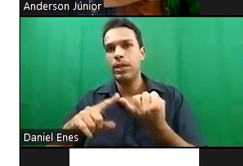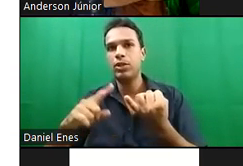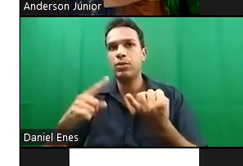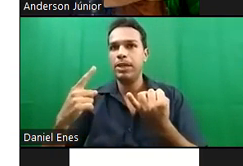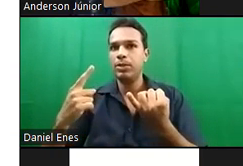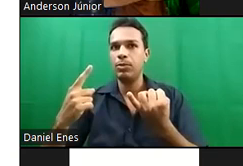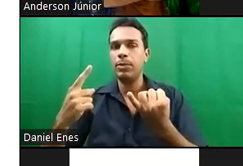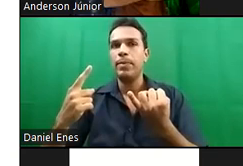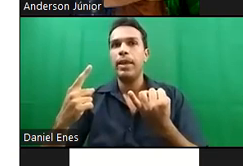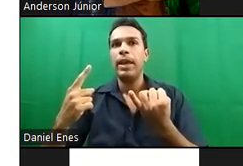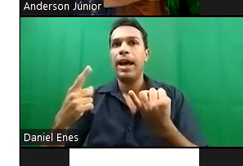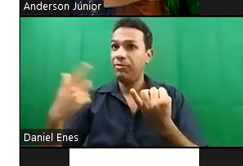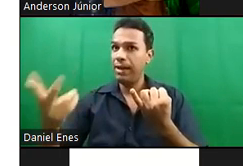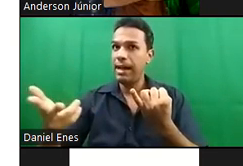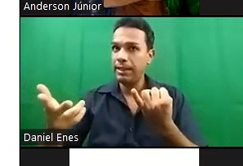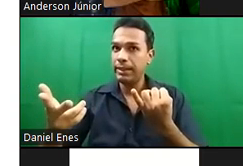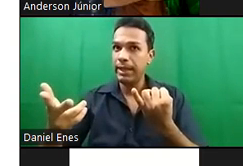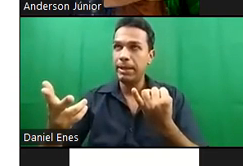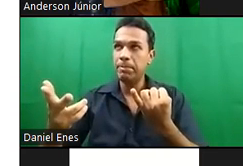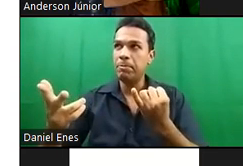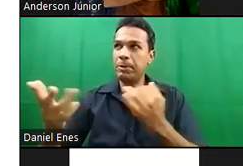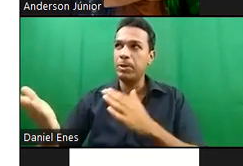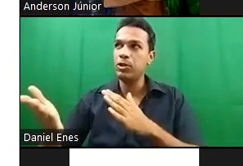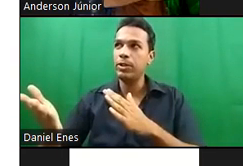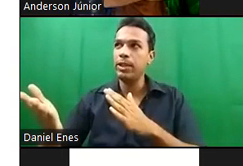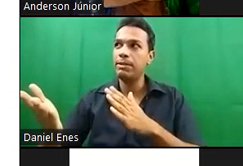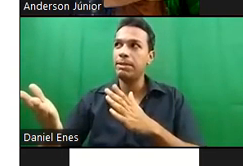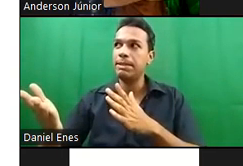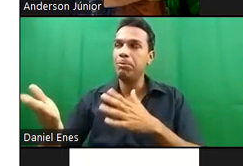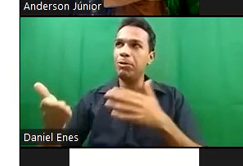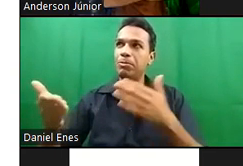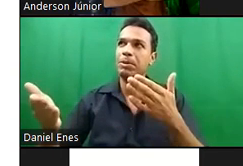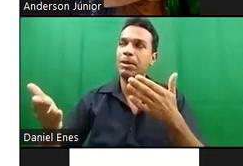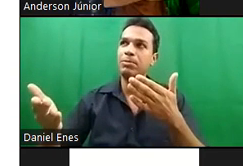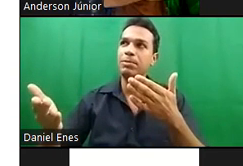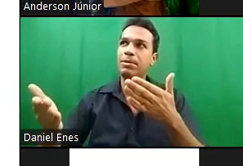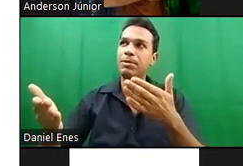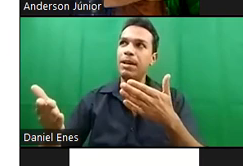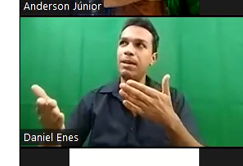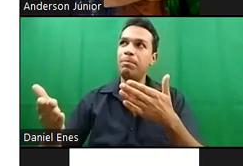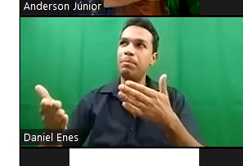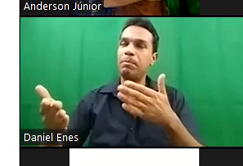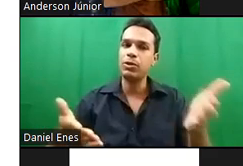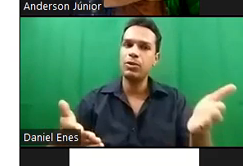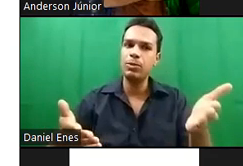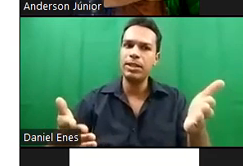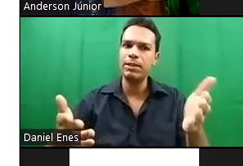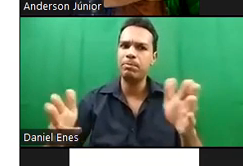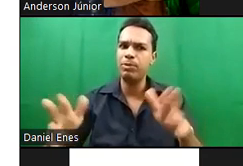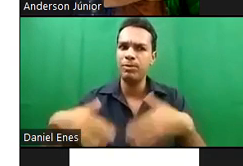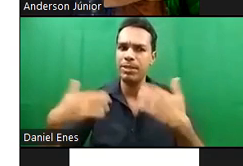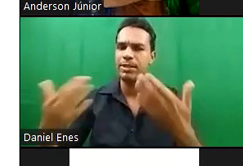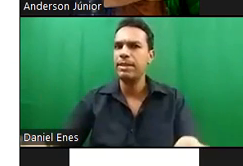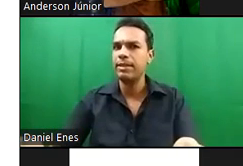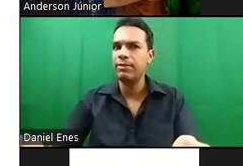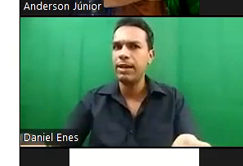com respeito à fala, né? Que eu questionei. Bom, então, se a pessoa se comunica por